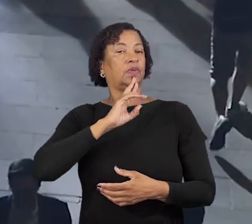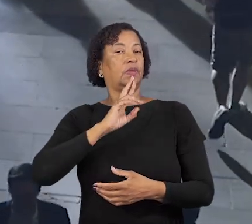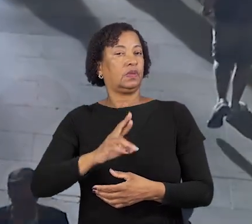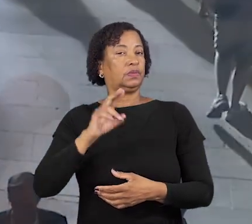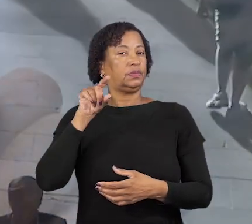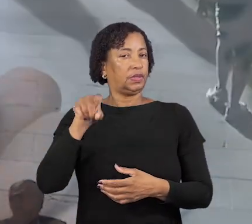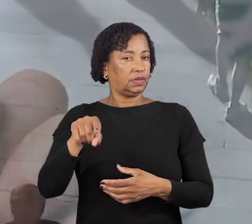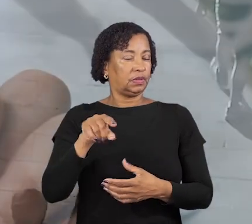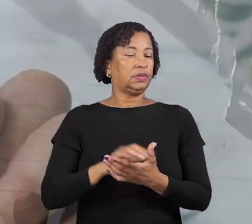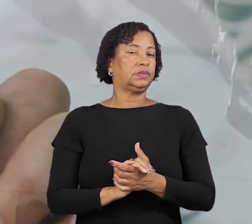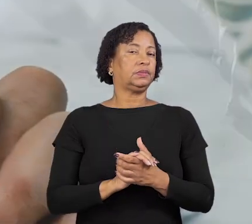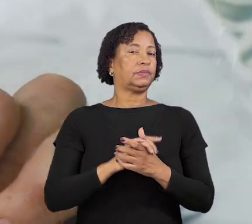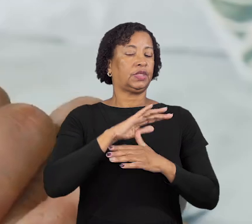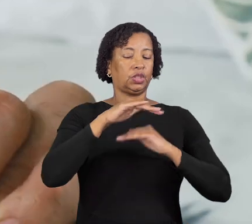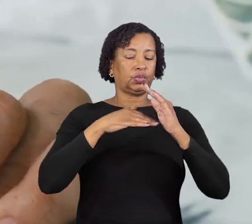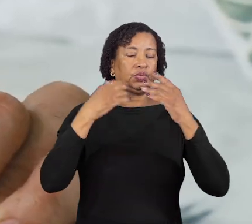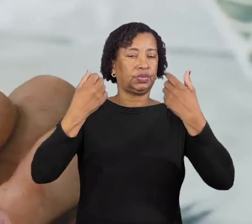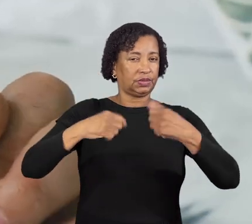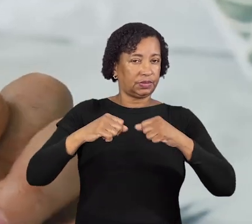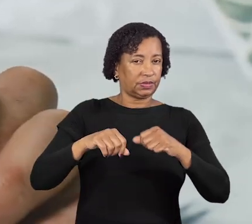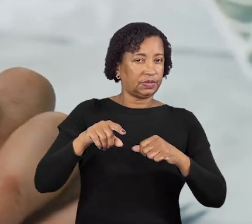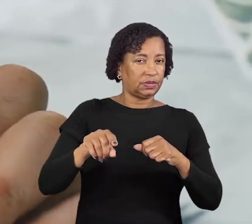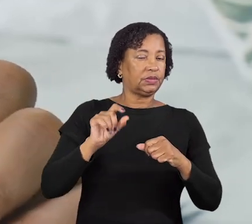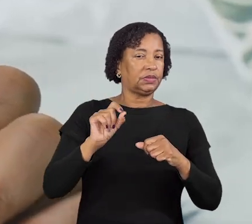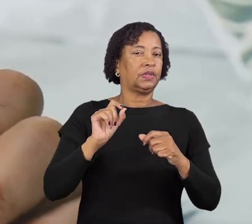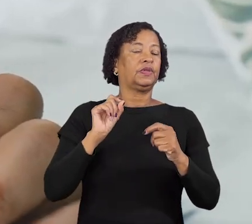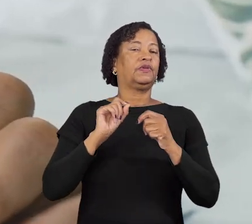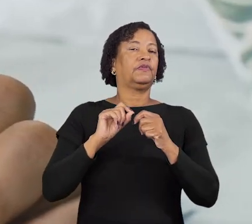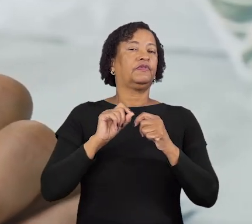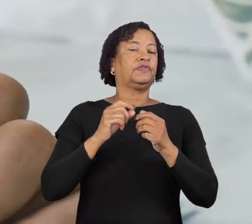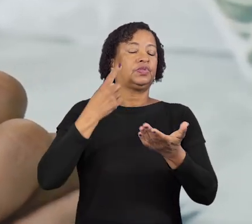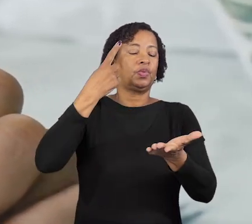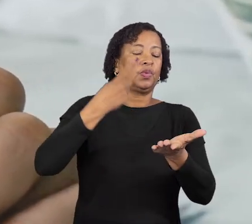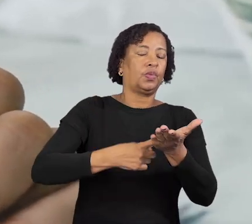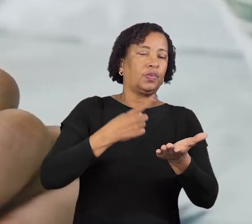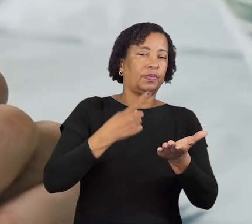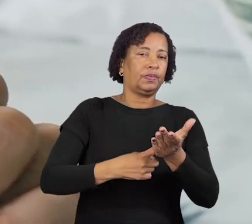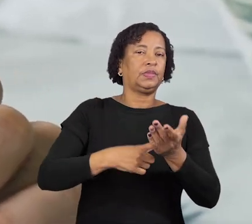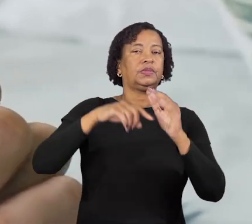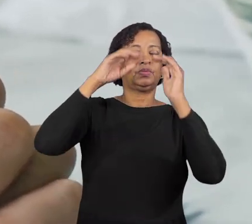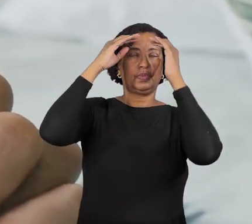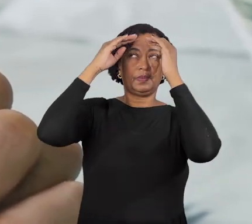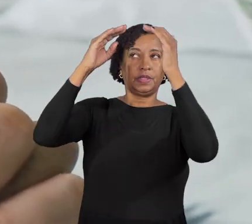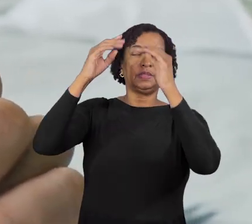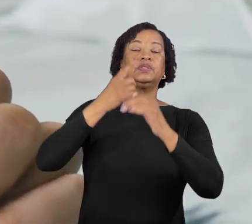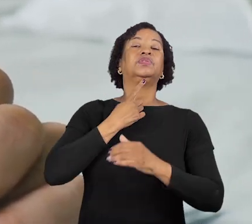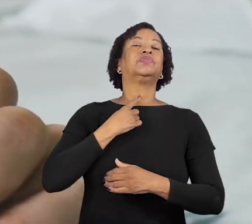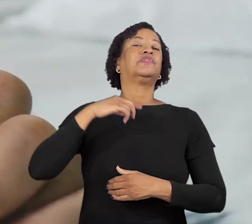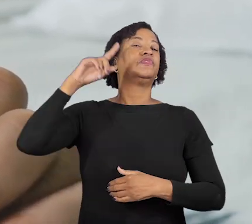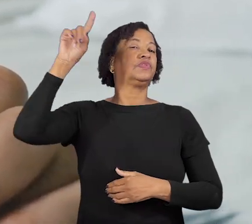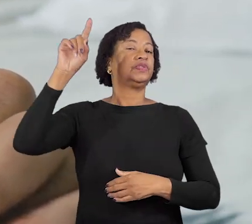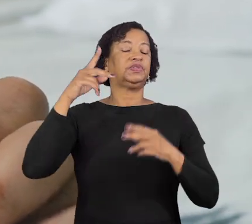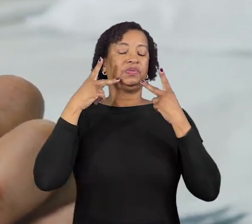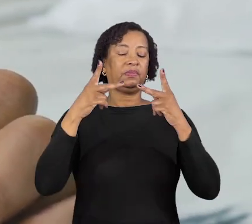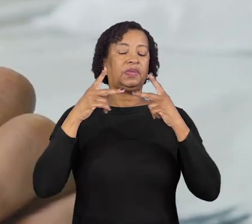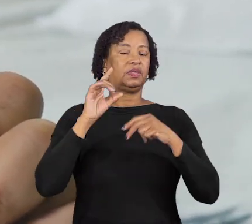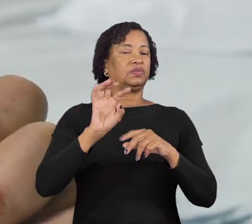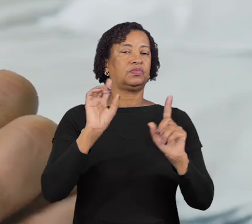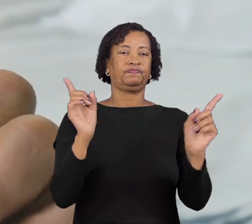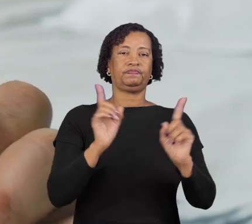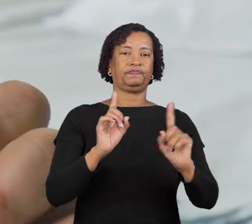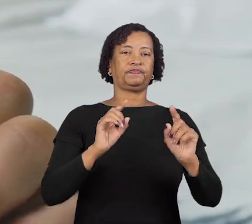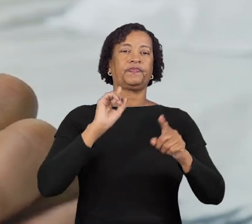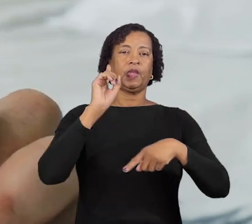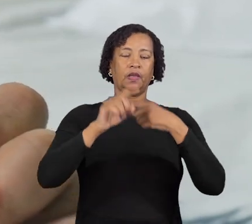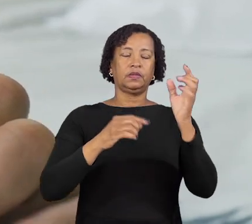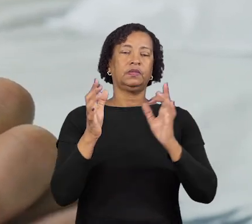e resposta para as necessidades humanas é tornando-se cumpridores da vontade de Deus e não apenas pregadores.